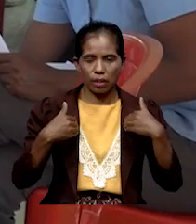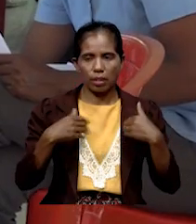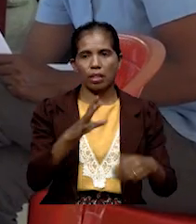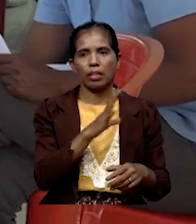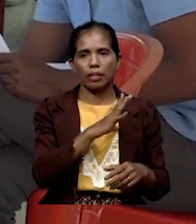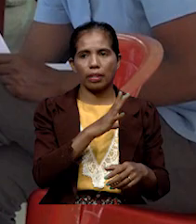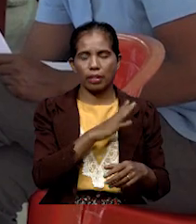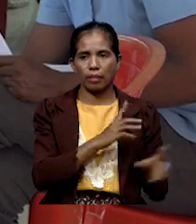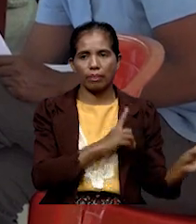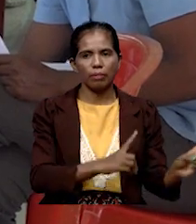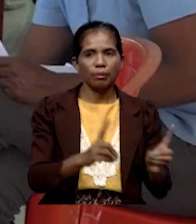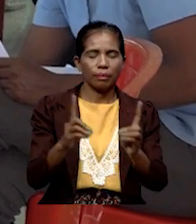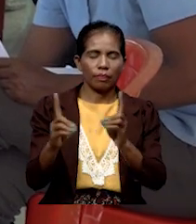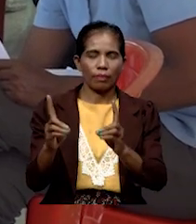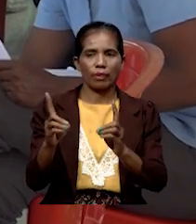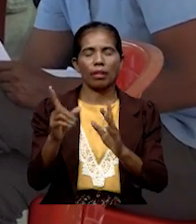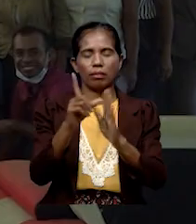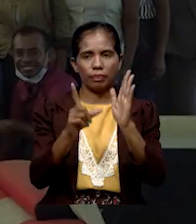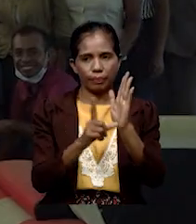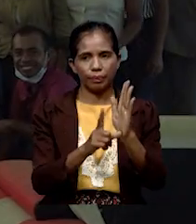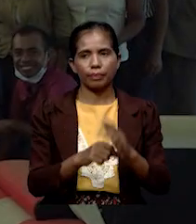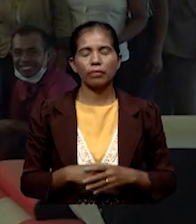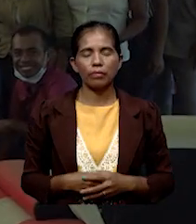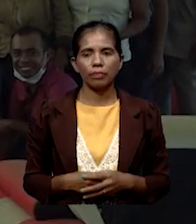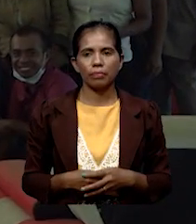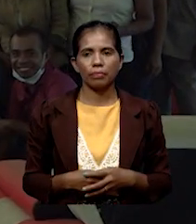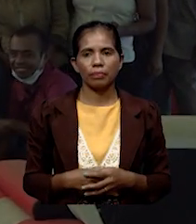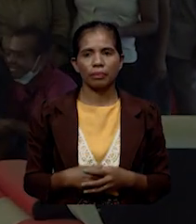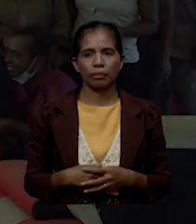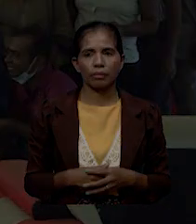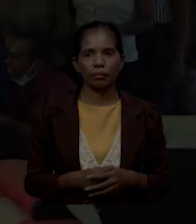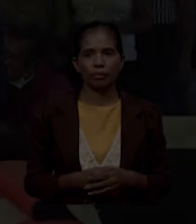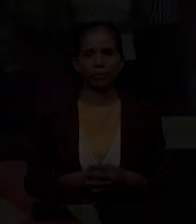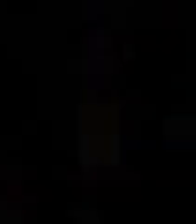atu implementa lei reforma. Laura da Cruz, Aniceto Leite, GMN.